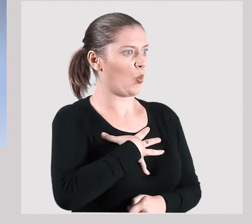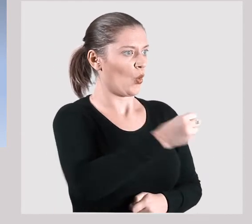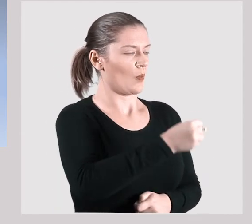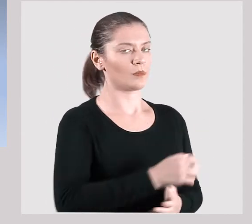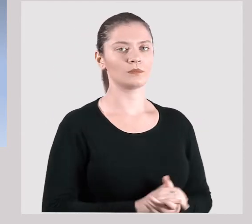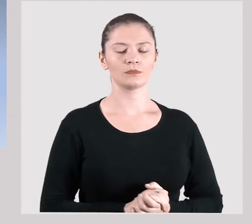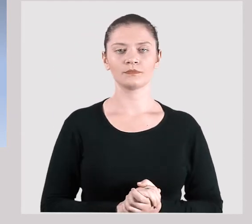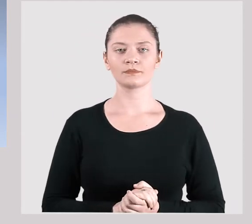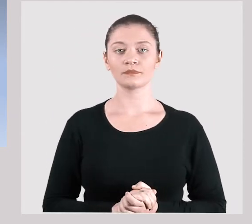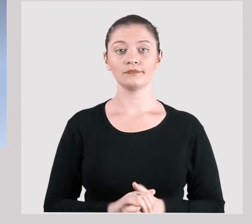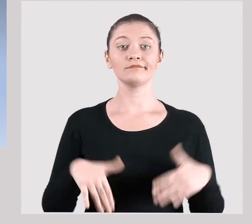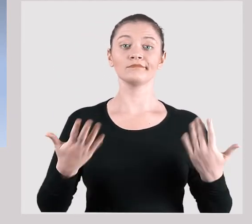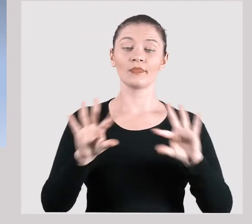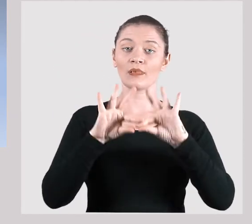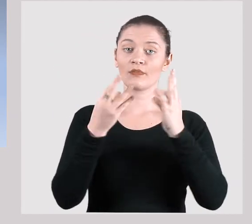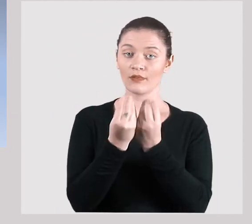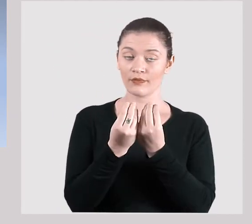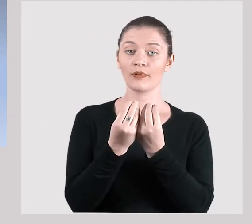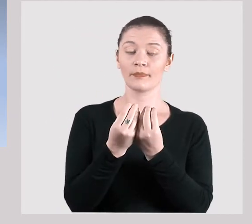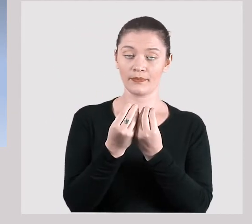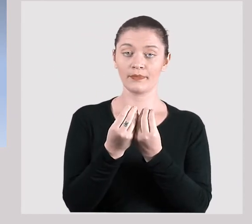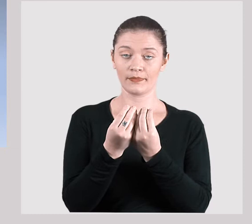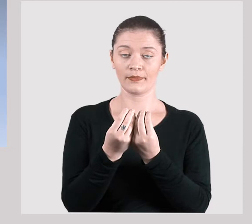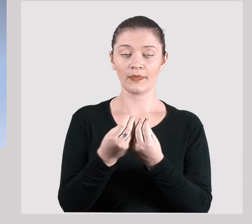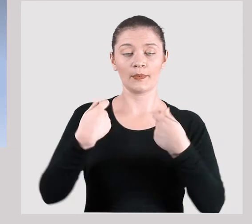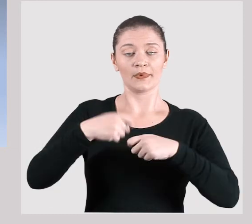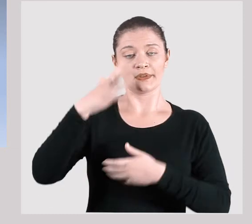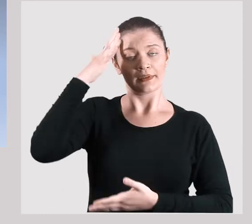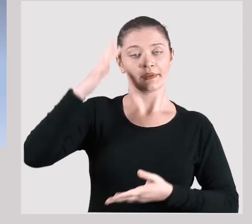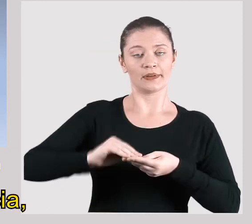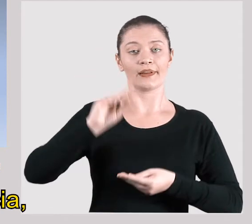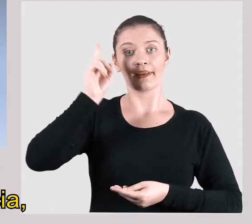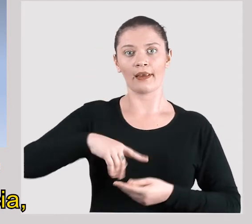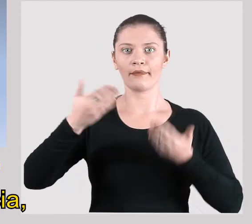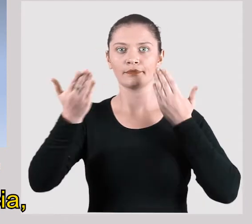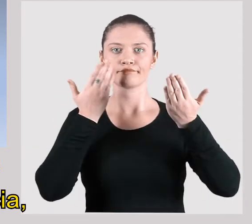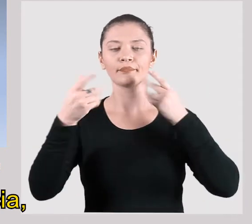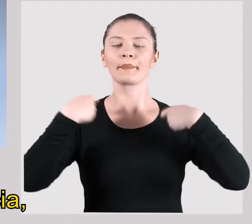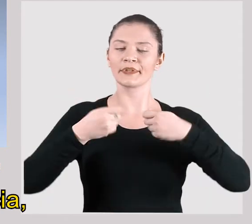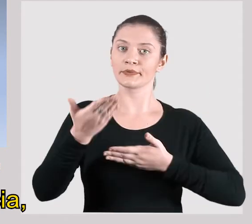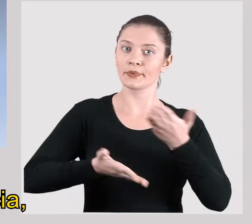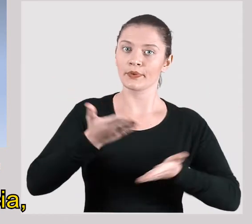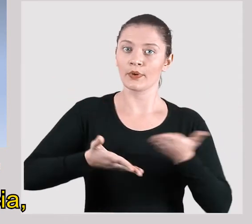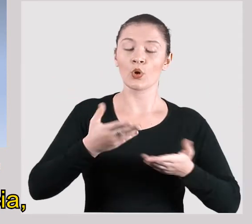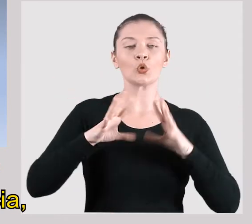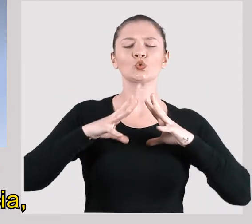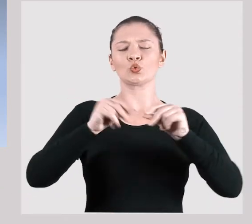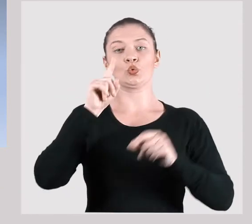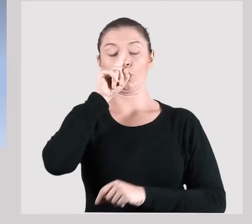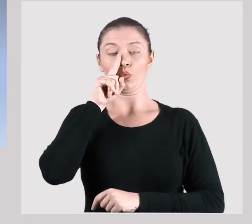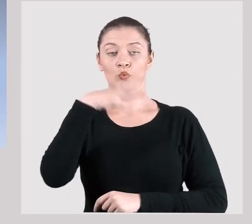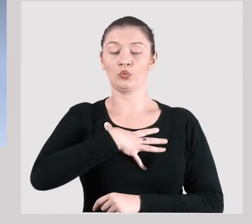entender que risco de suicídio é uma emergência psiquiátrica, tem que ser tratado, todo risco de suicídio tem que ser tratado como uma